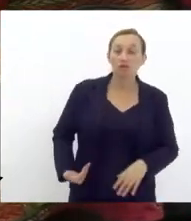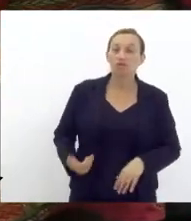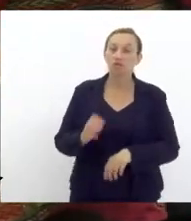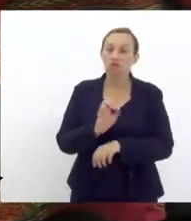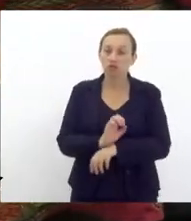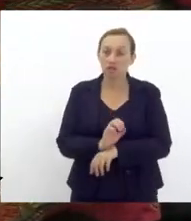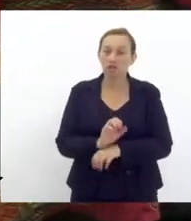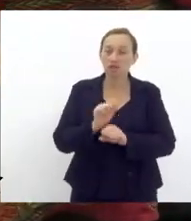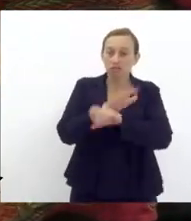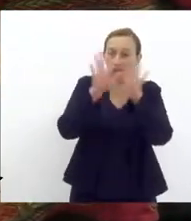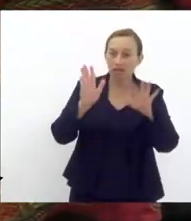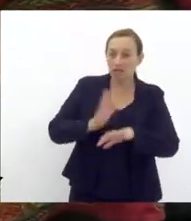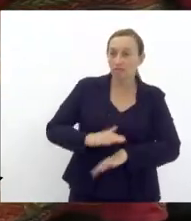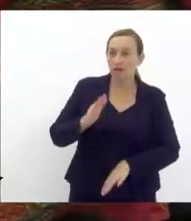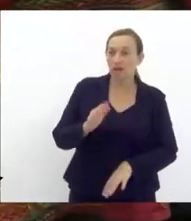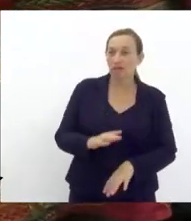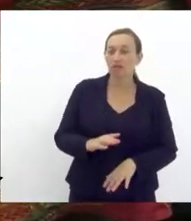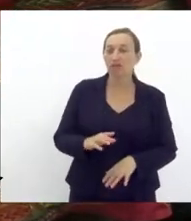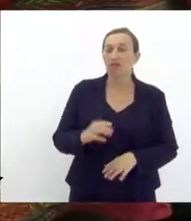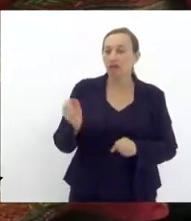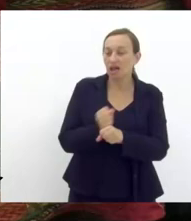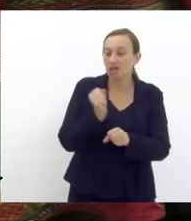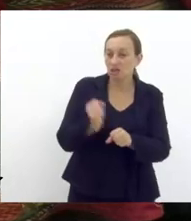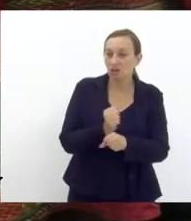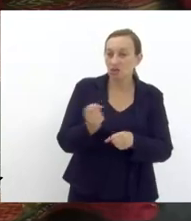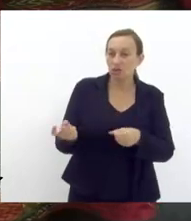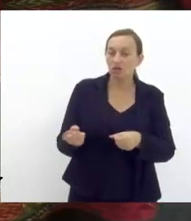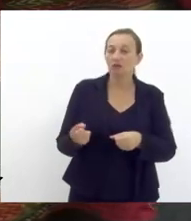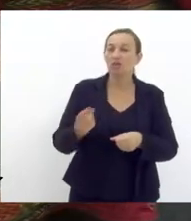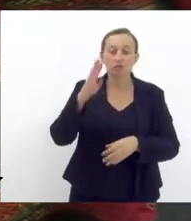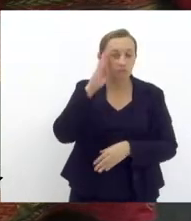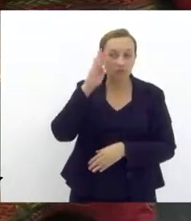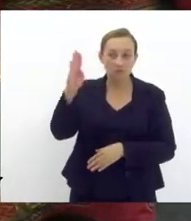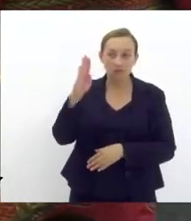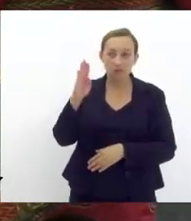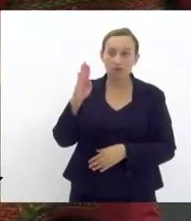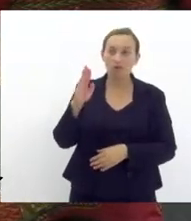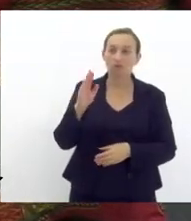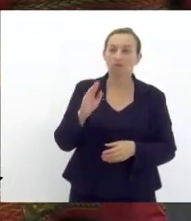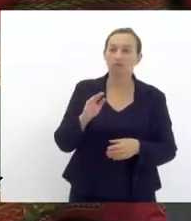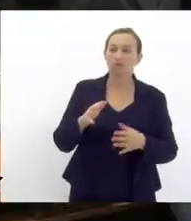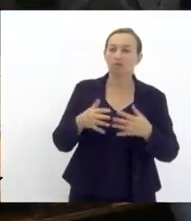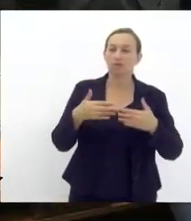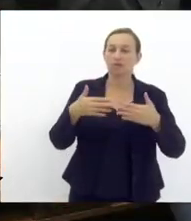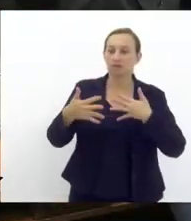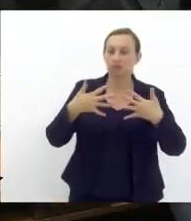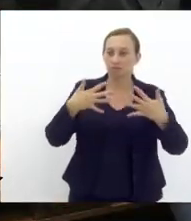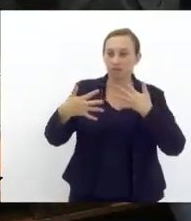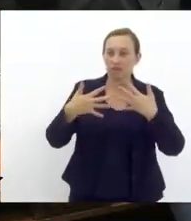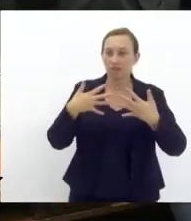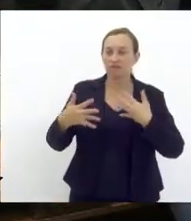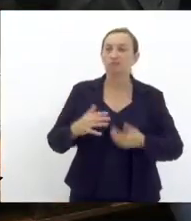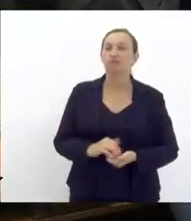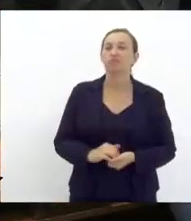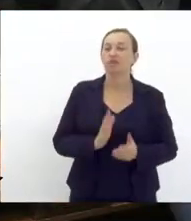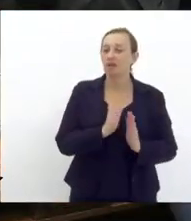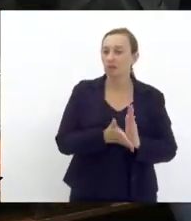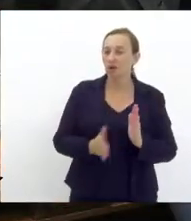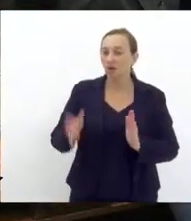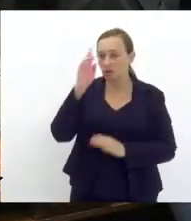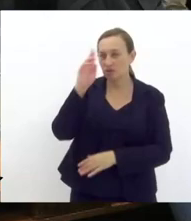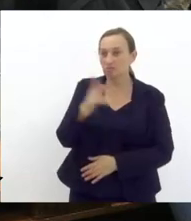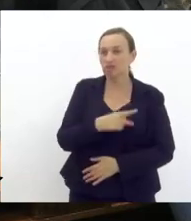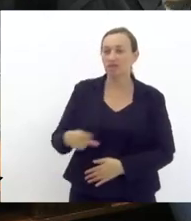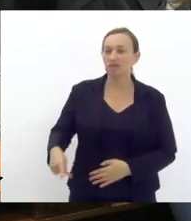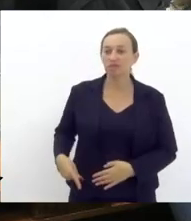possa ter mais transparência e trate as suas obras como prioridade para além do ano eleitoral Muito obrigado senhor presidente pela ordem muito